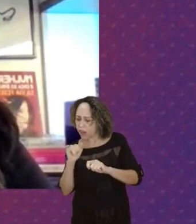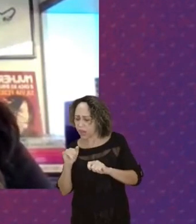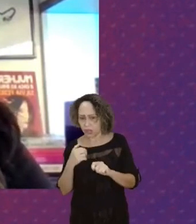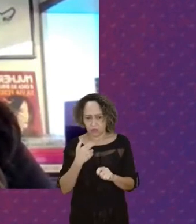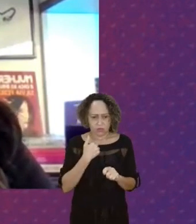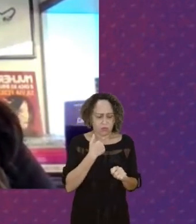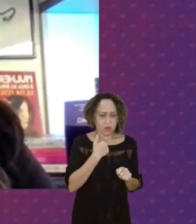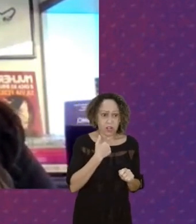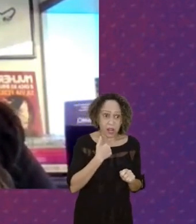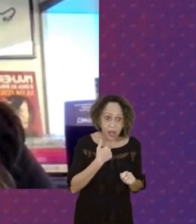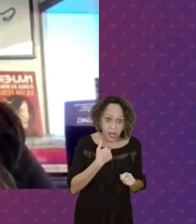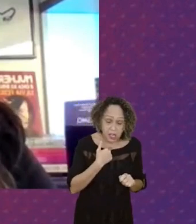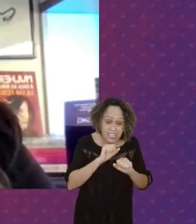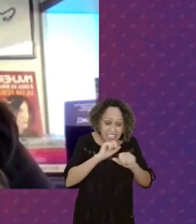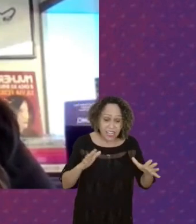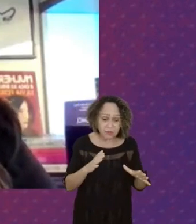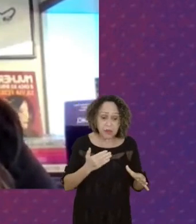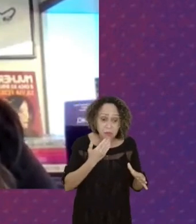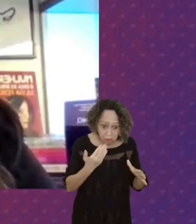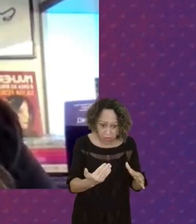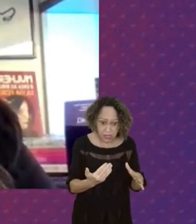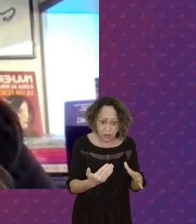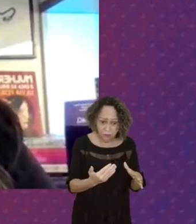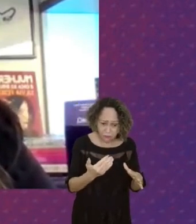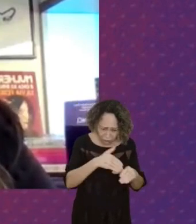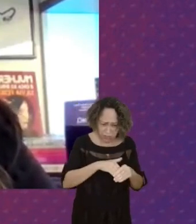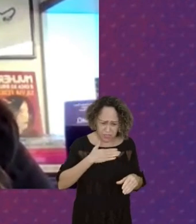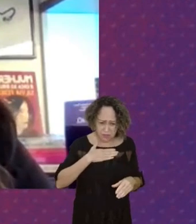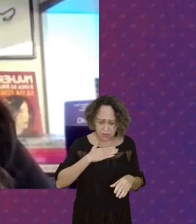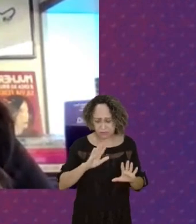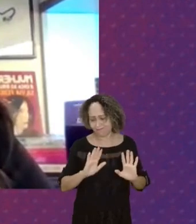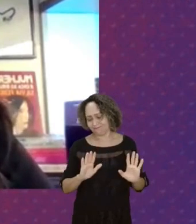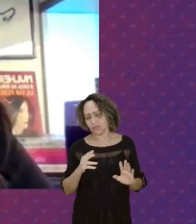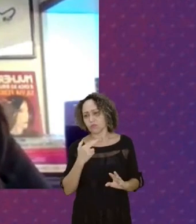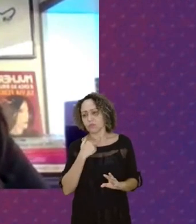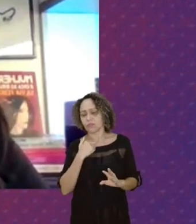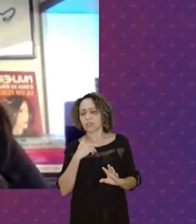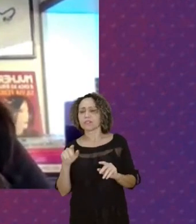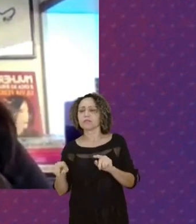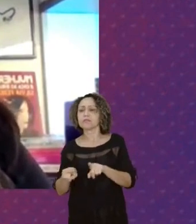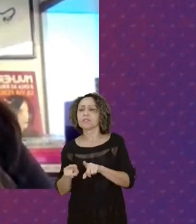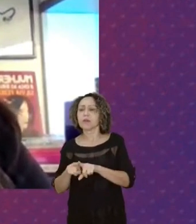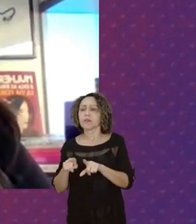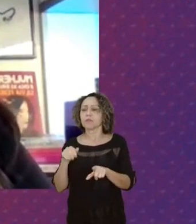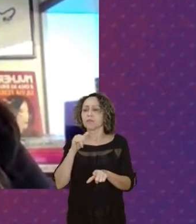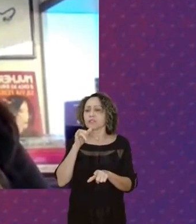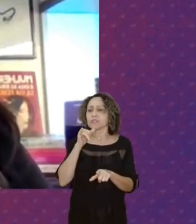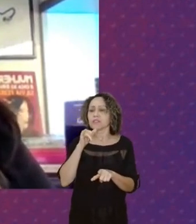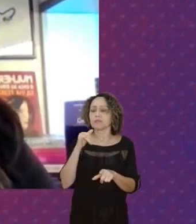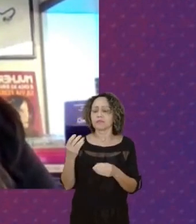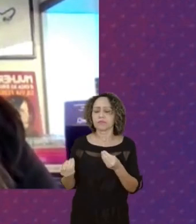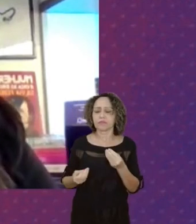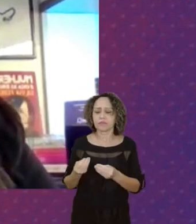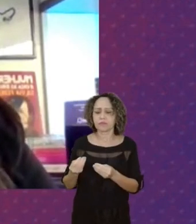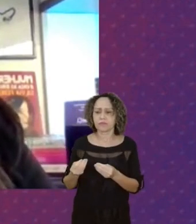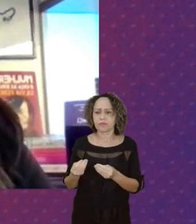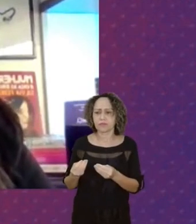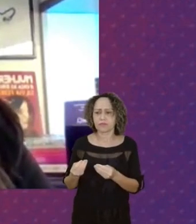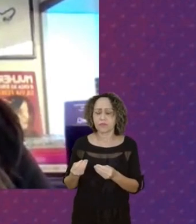coisa que se pode fazer na pré-campanha é o impulsionamento de conteúdo político-eleitoral, né?